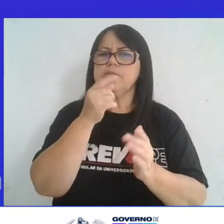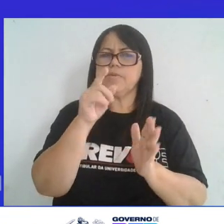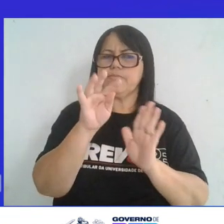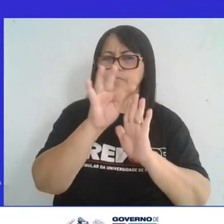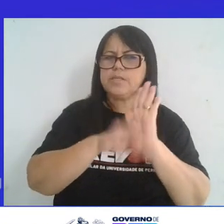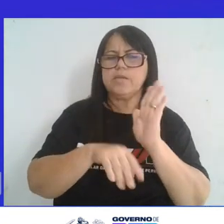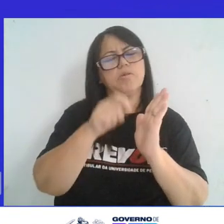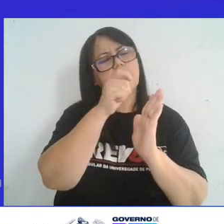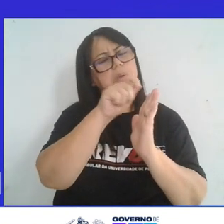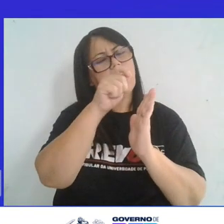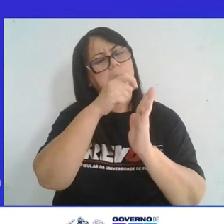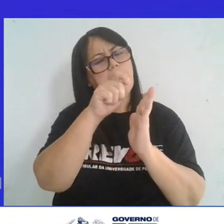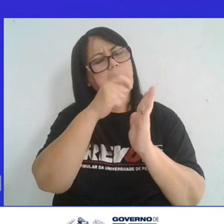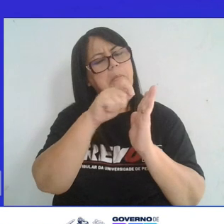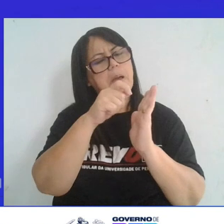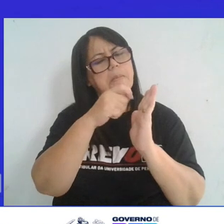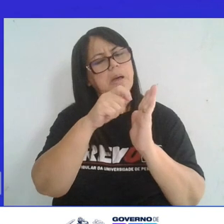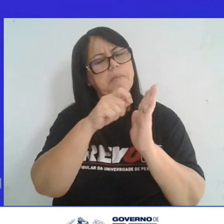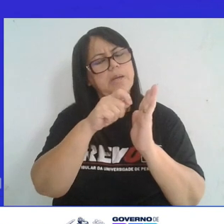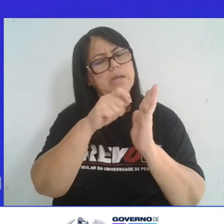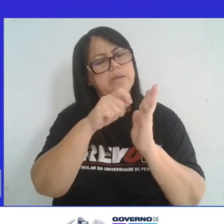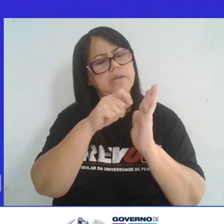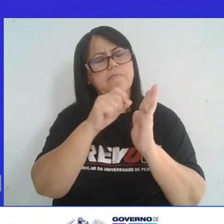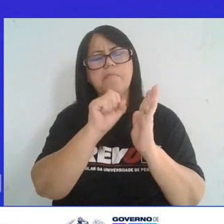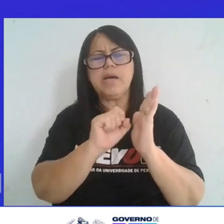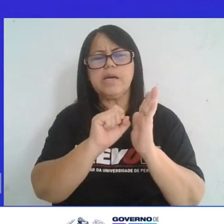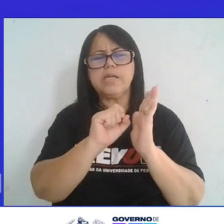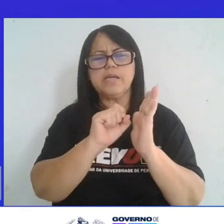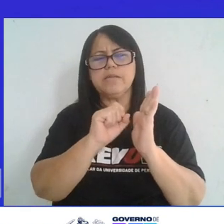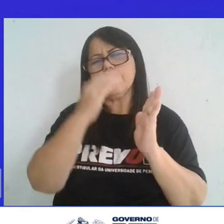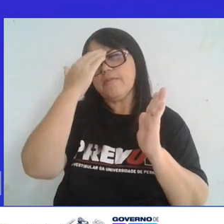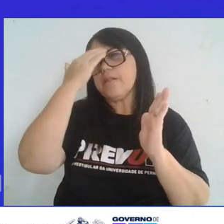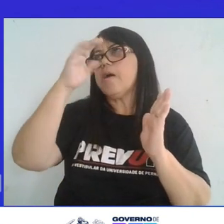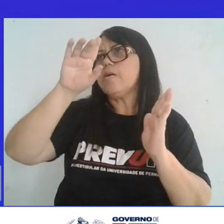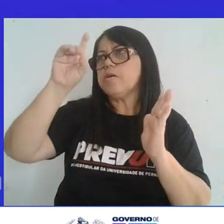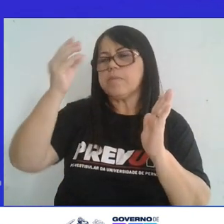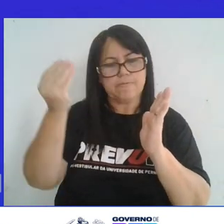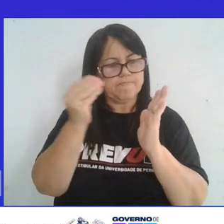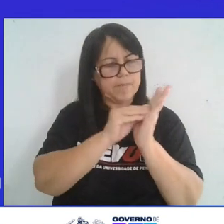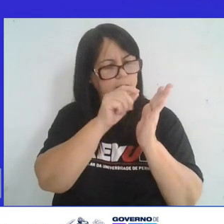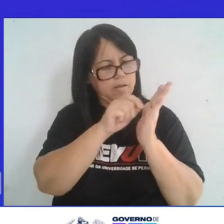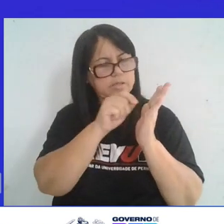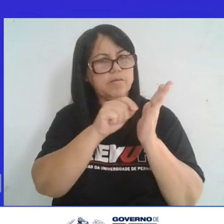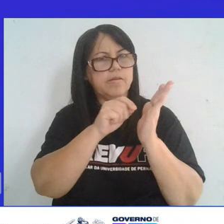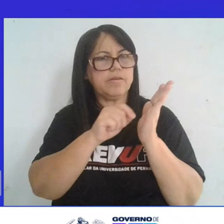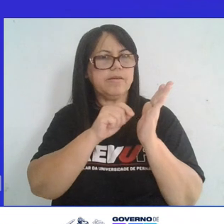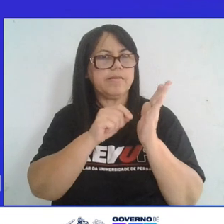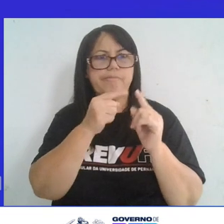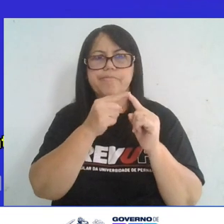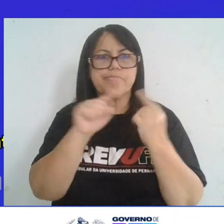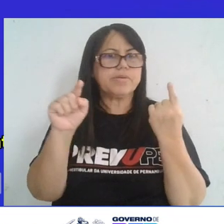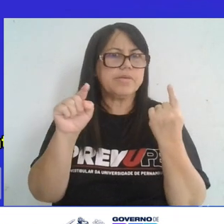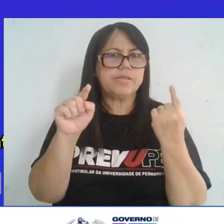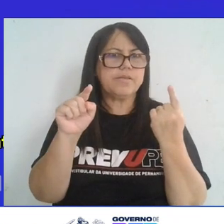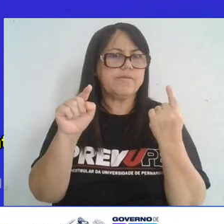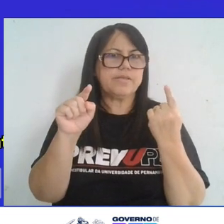está escrevendo seu texto e você vai fazer lá um agradecimento a Deus, né? Coloca lá, obrigada, Senhor, né? Por esse